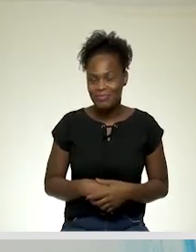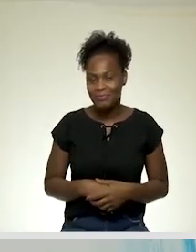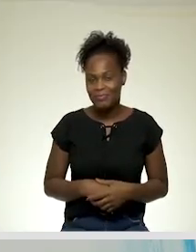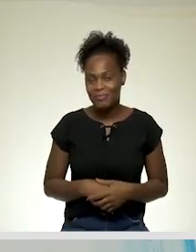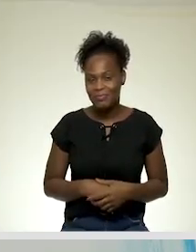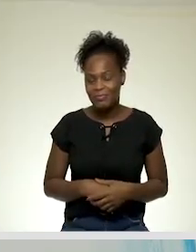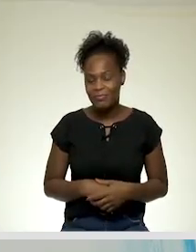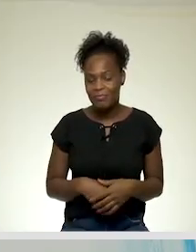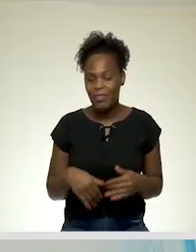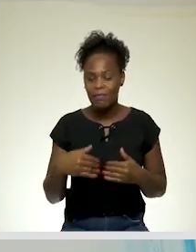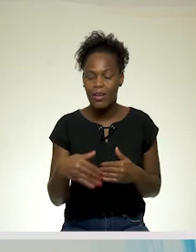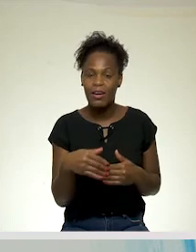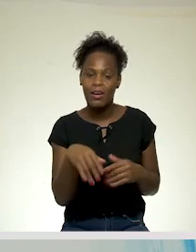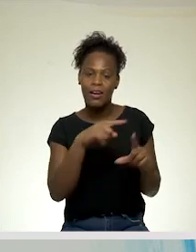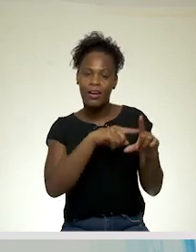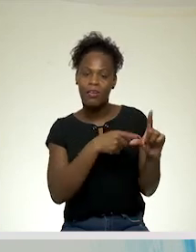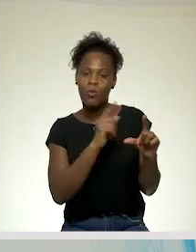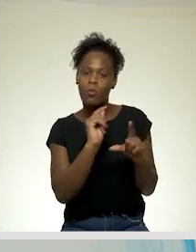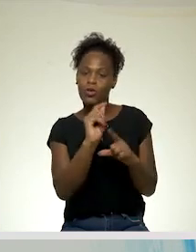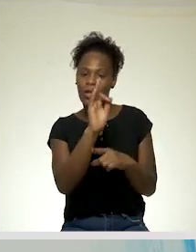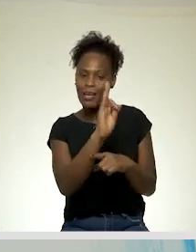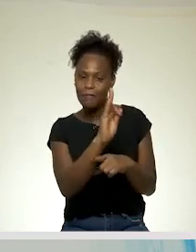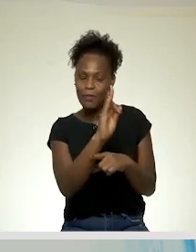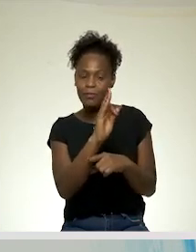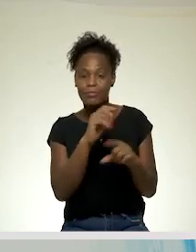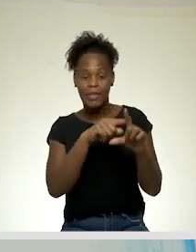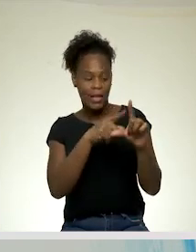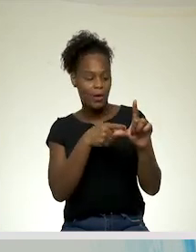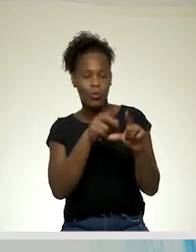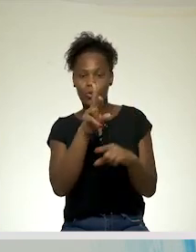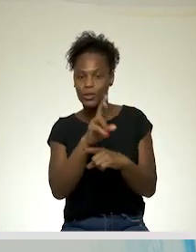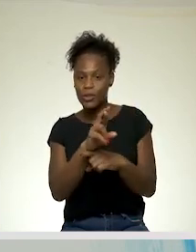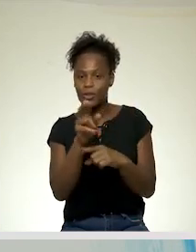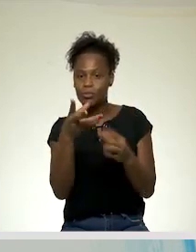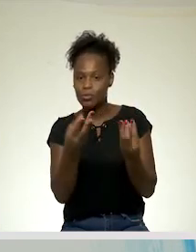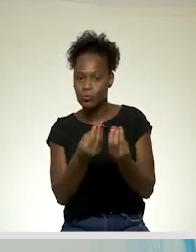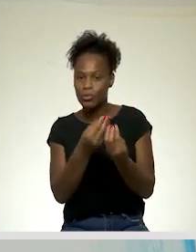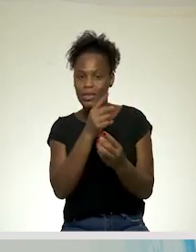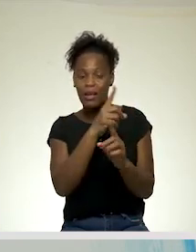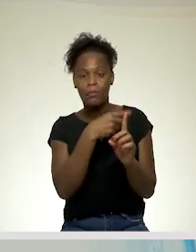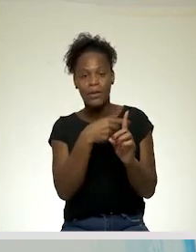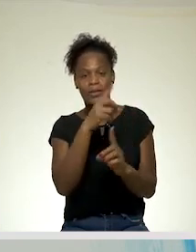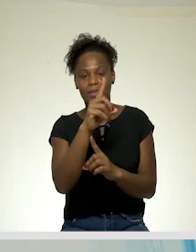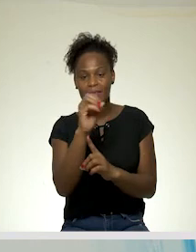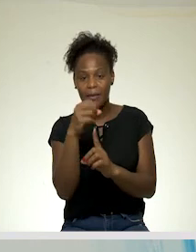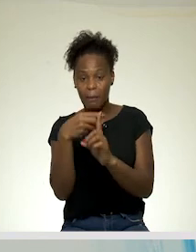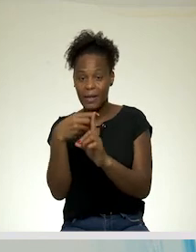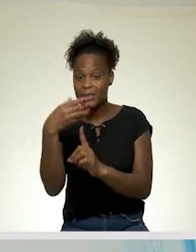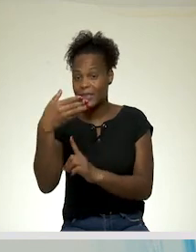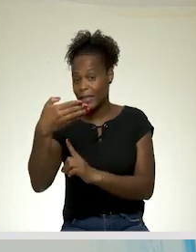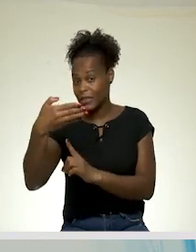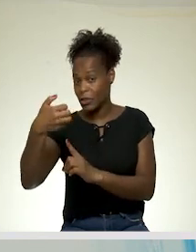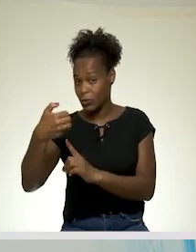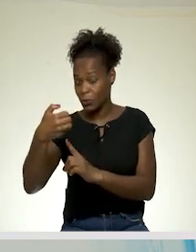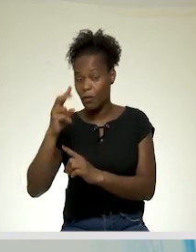Vamos prosseguir. Ângulo no ponto F, ângulo X. Vocês já somaram 60 mais 75,